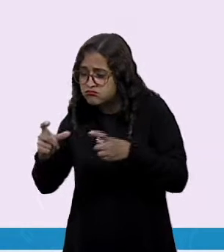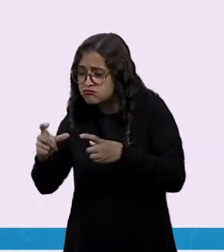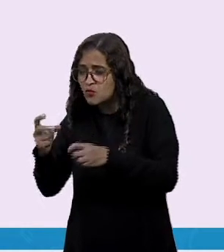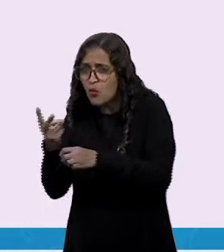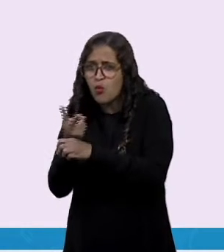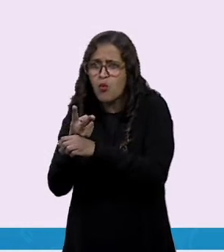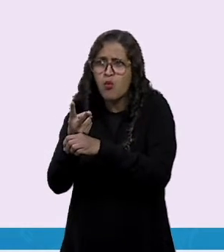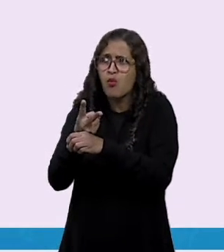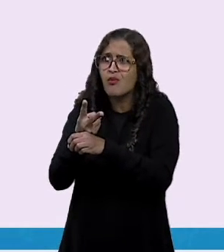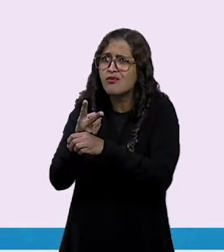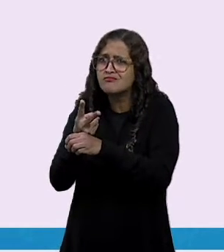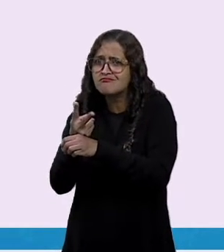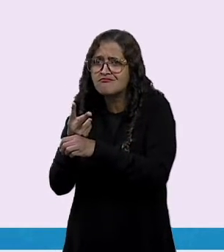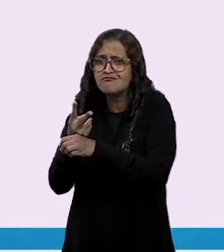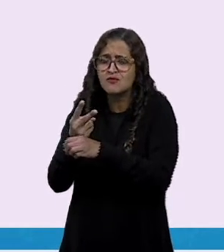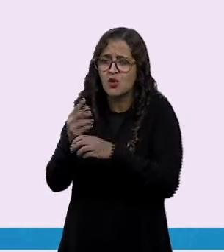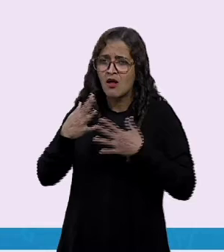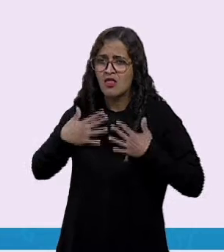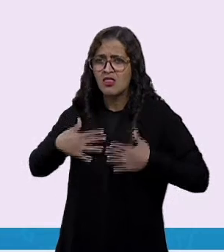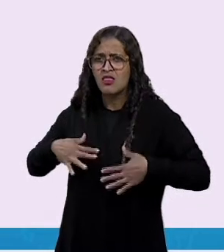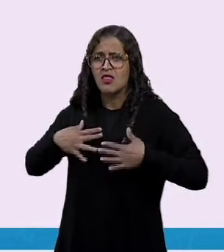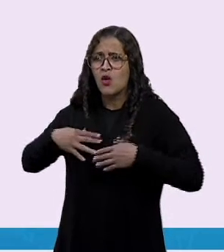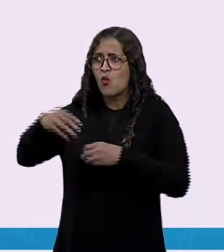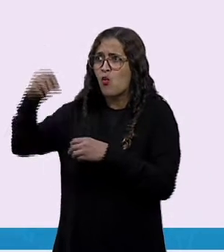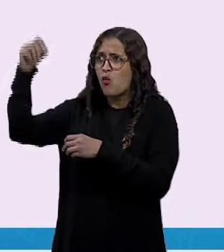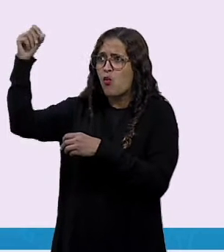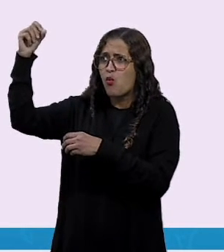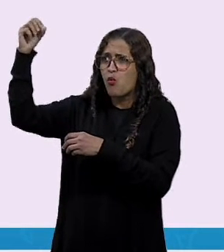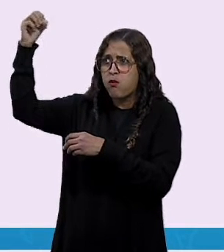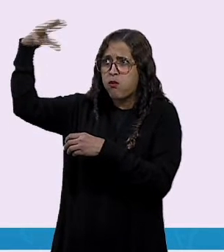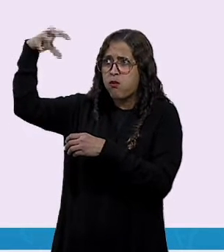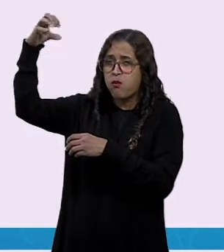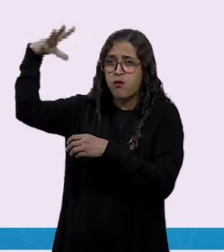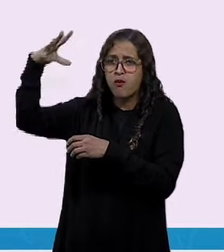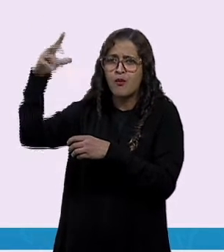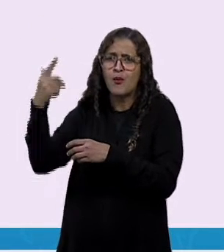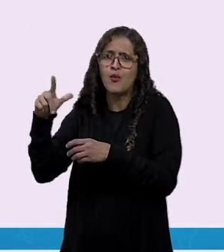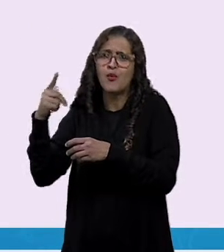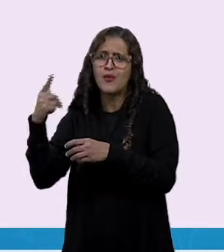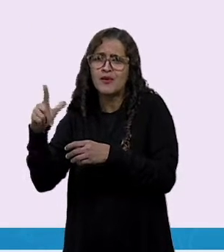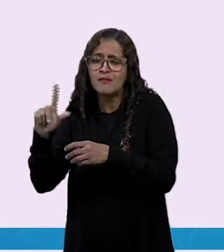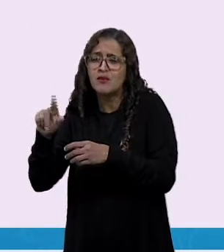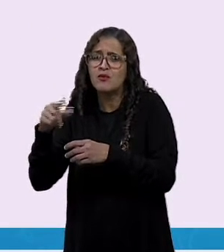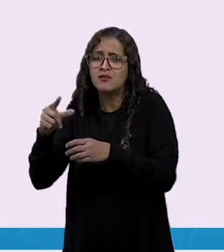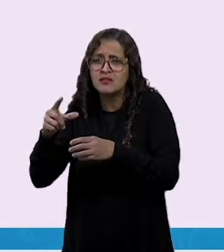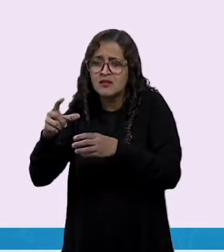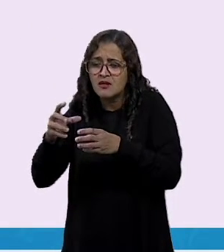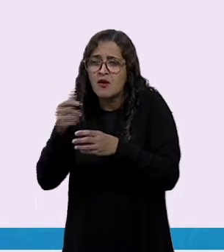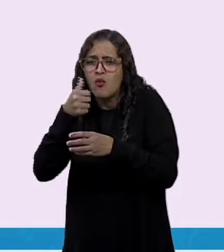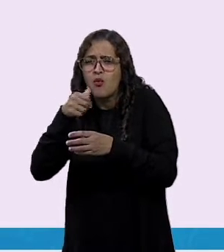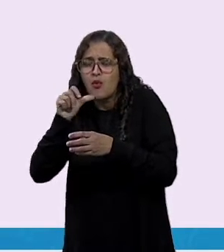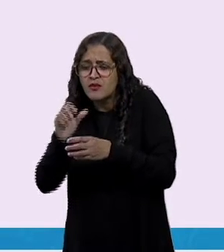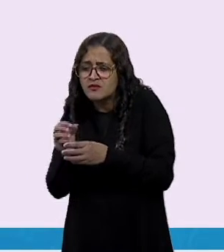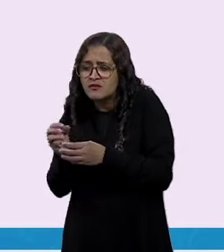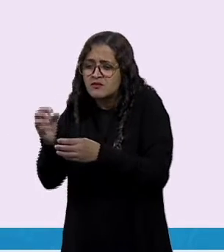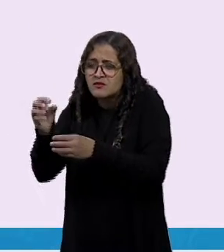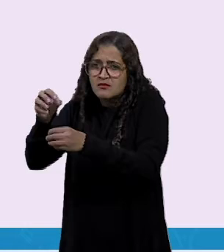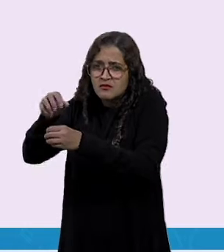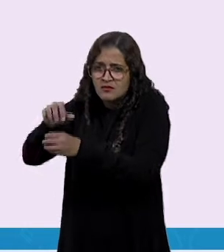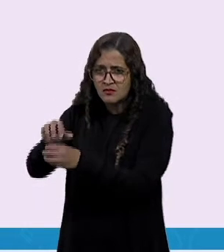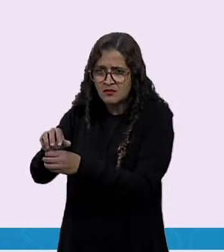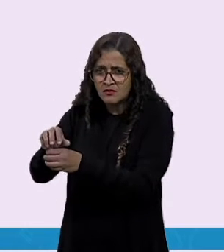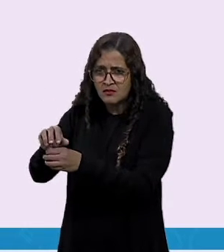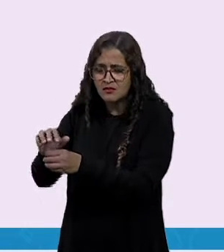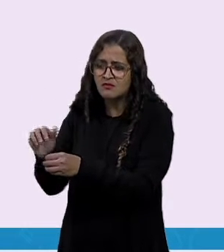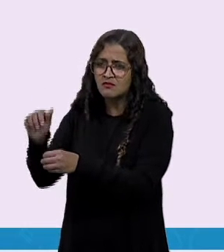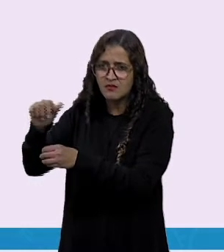ter chuva, para ela poder colocar os seus ovos e deitar neles para poder aquecê-los e os filhotinhos se desenvolverem